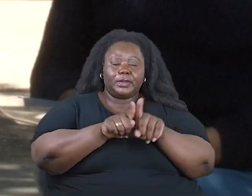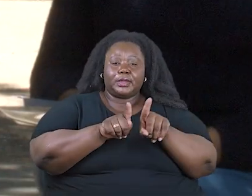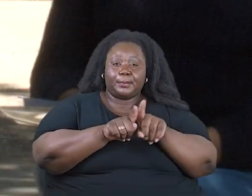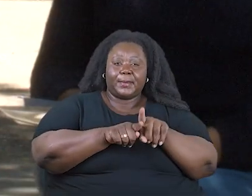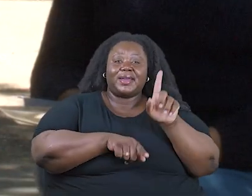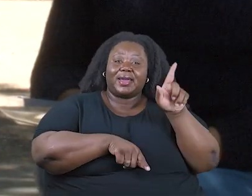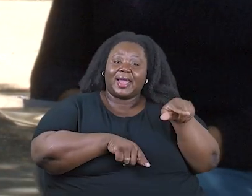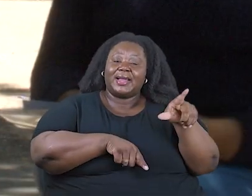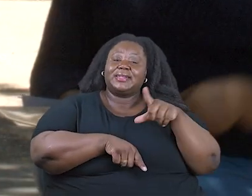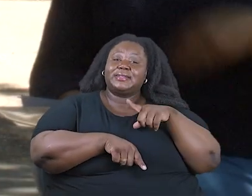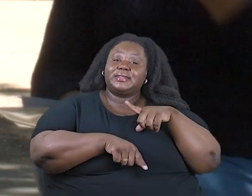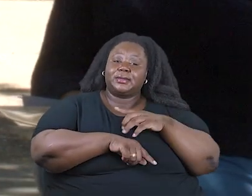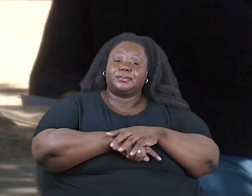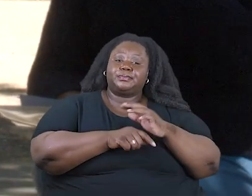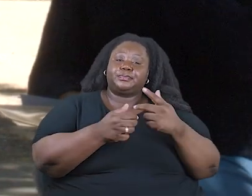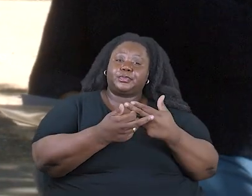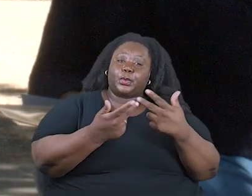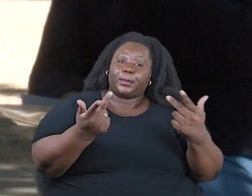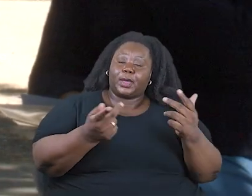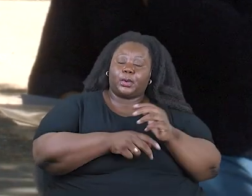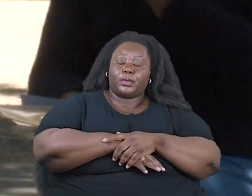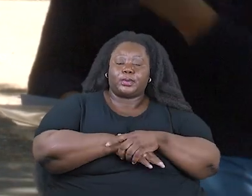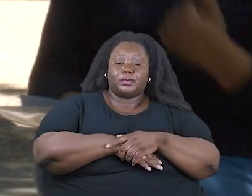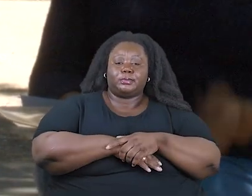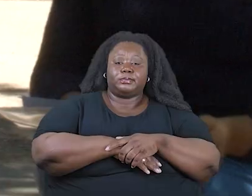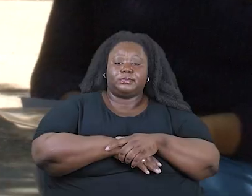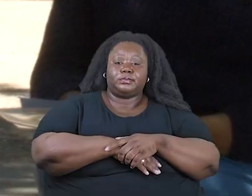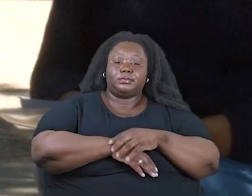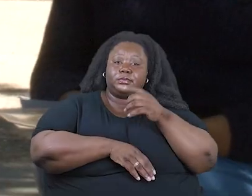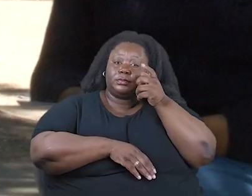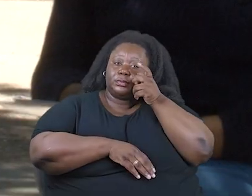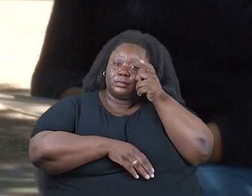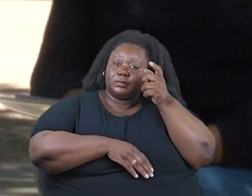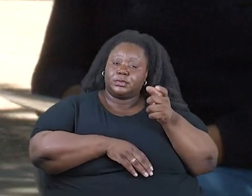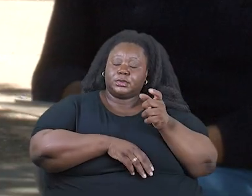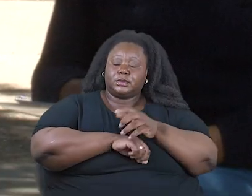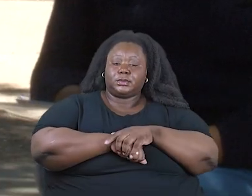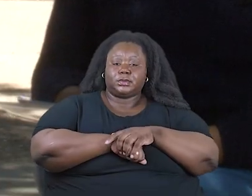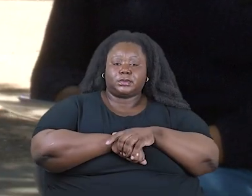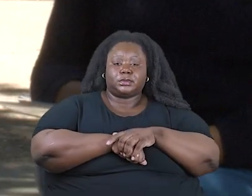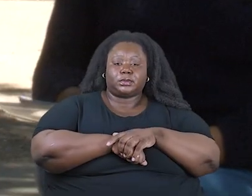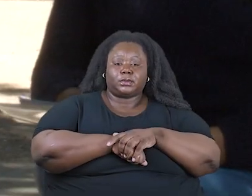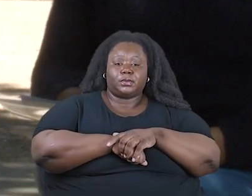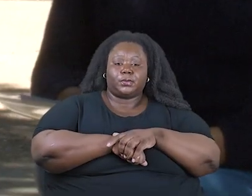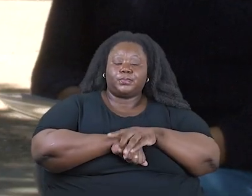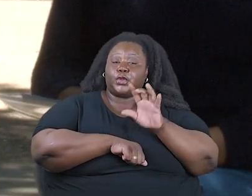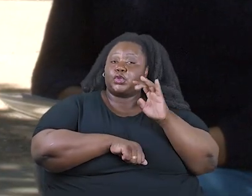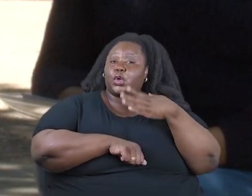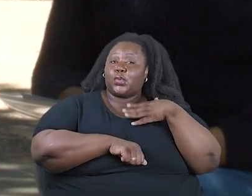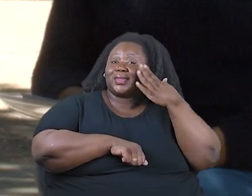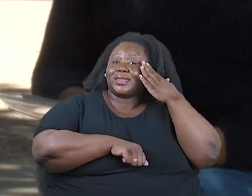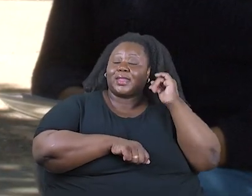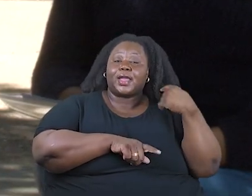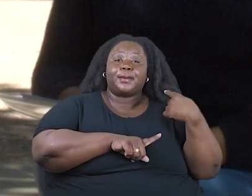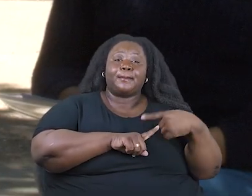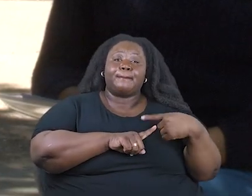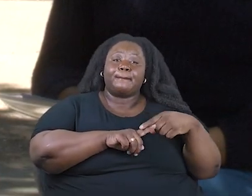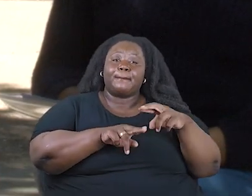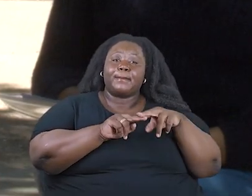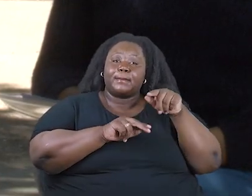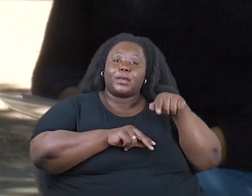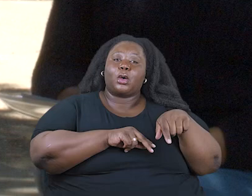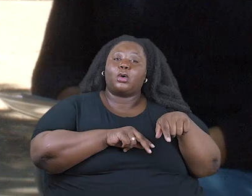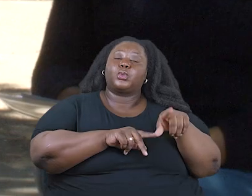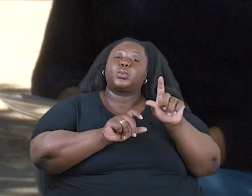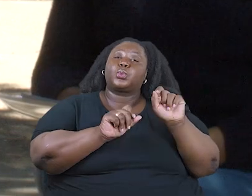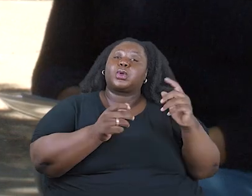que ele tem uma coisa muito interessante, que eu só fiquei sabendo por conta da situação